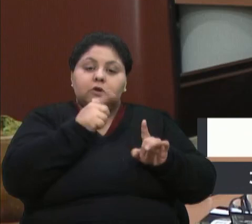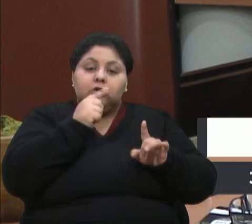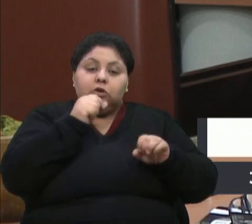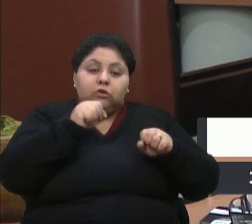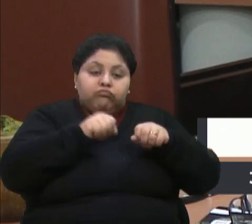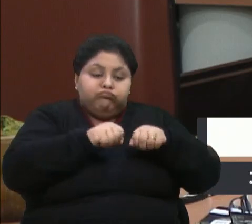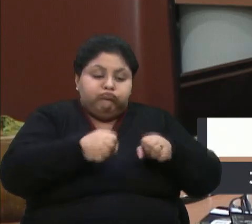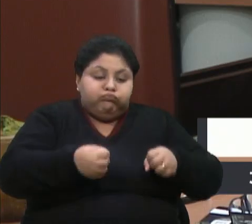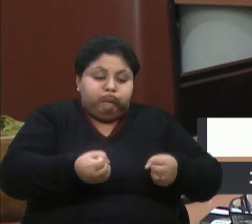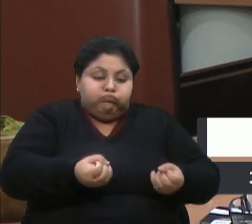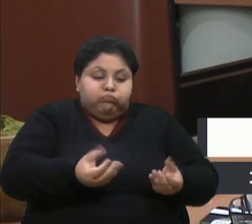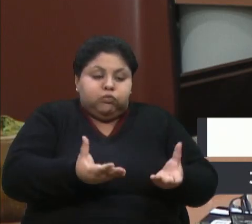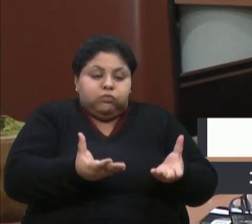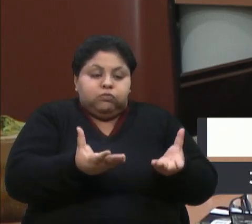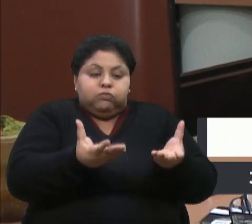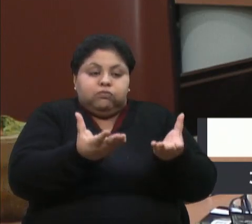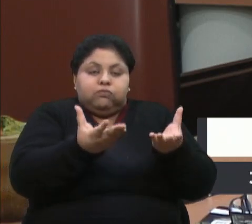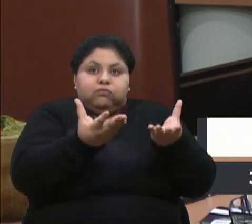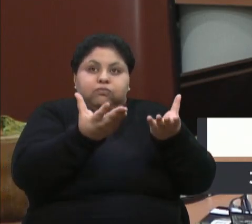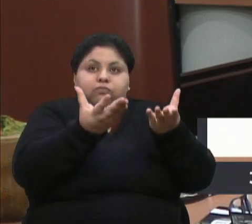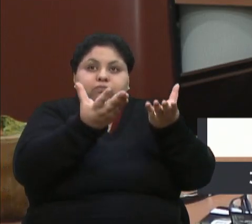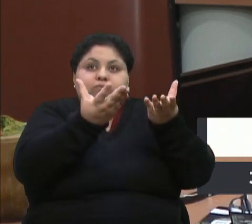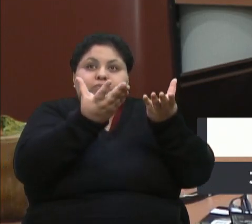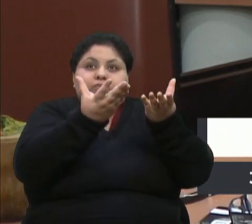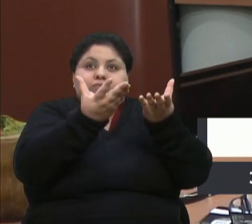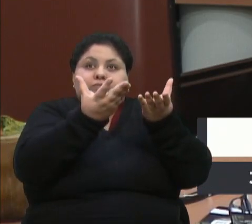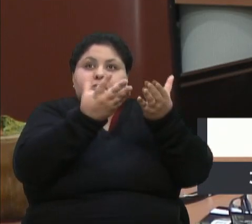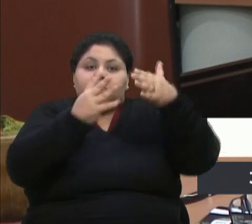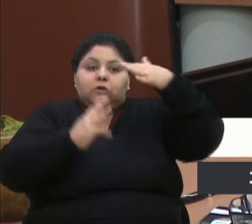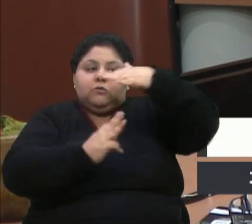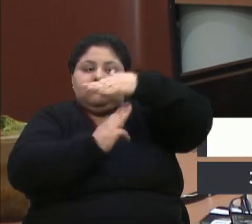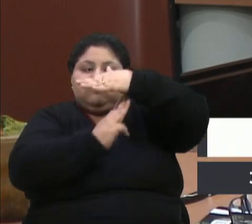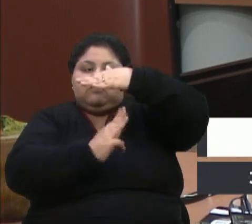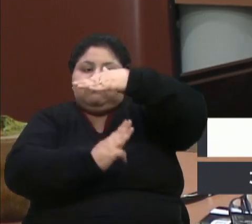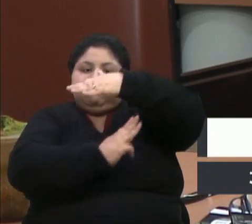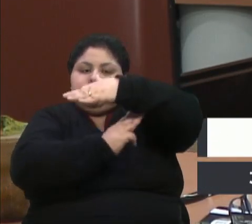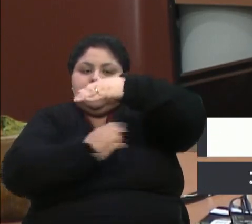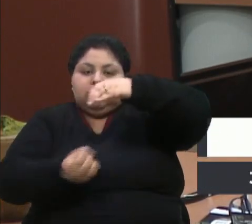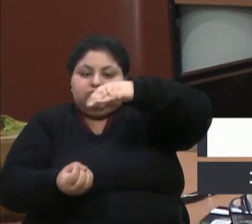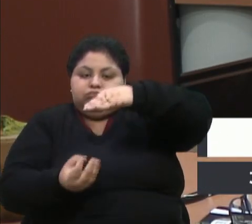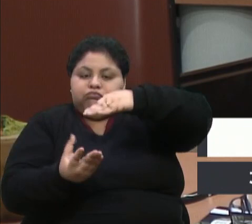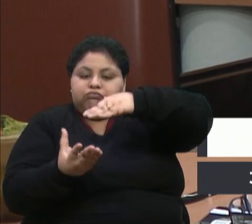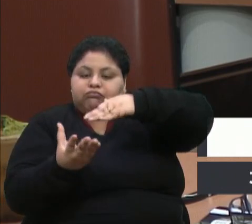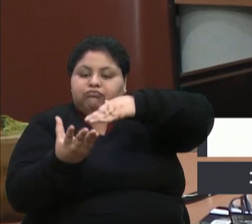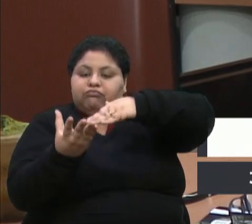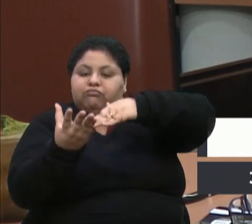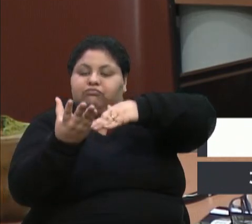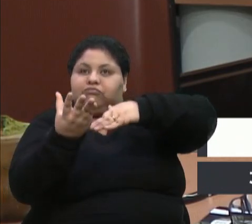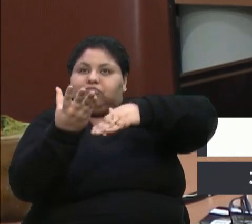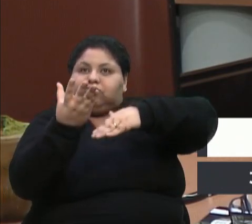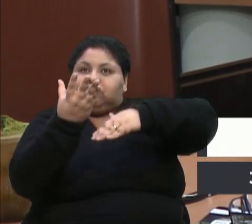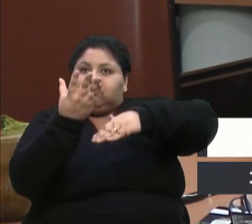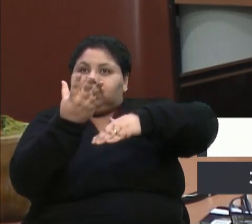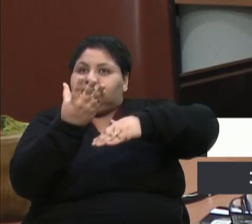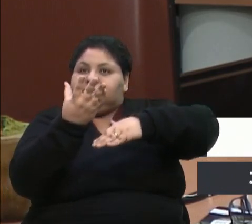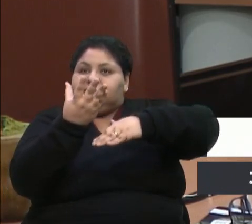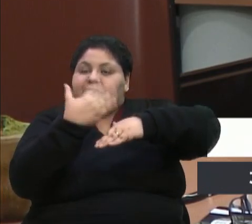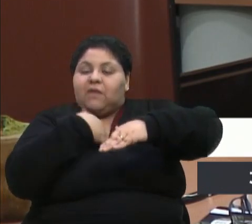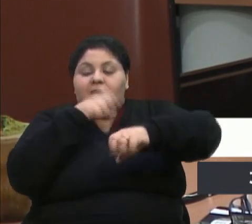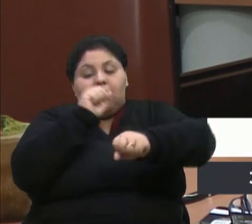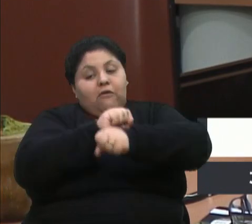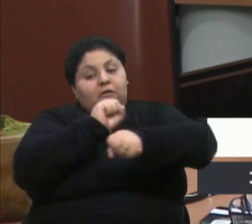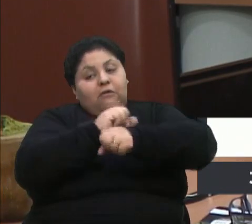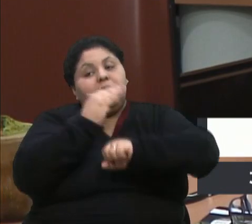que seria, Thales, a Ponte Nova. Então, o único ponto positivo é isso. Espero que logo, logo se